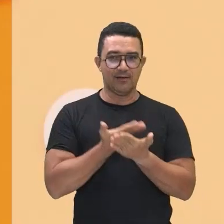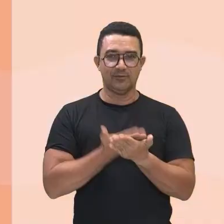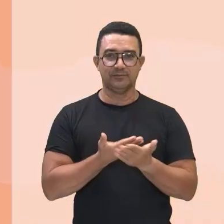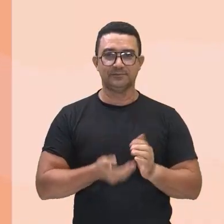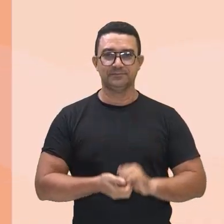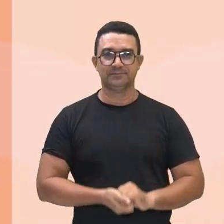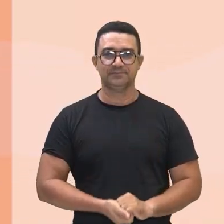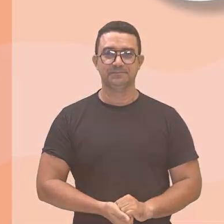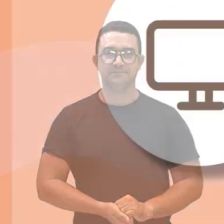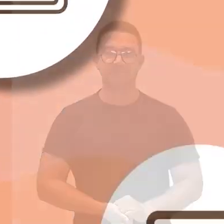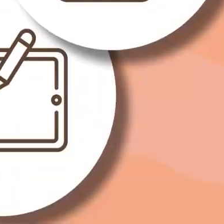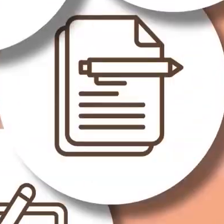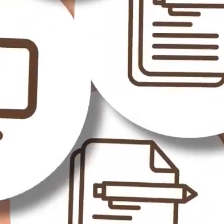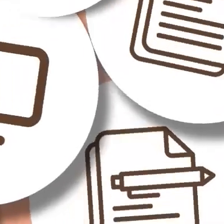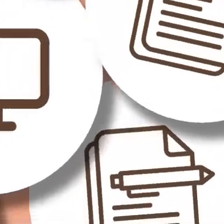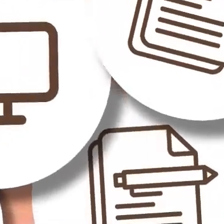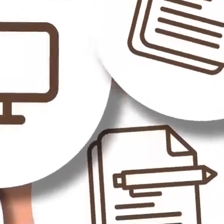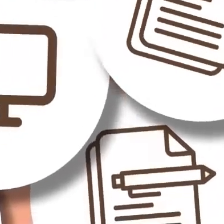aula.